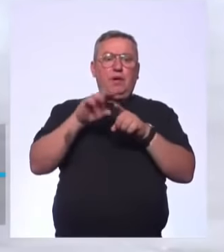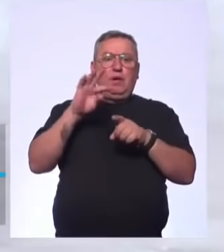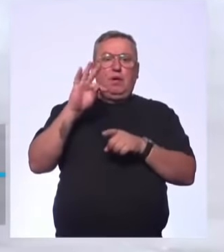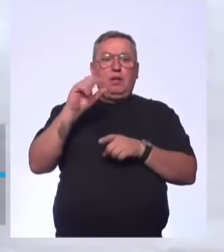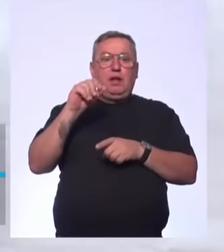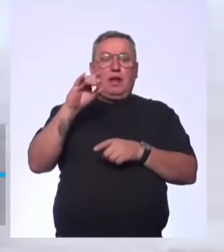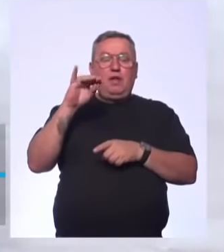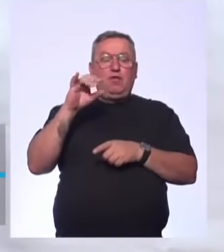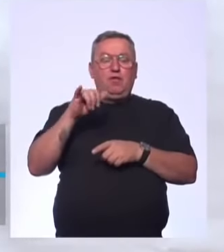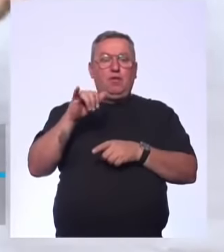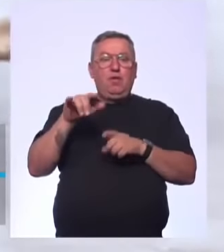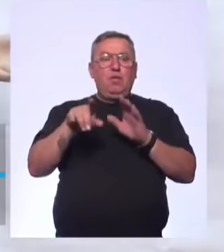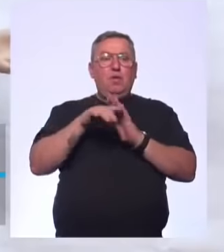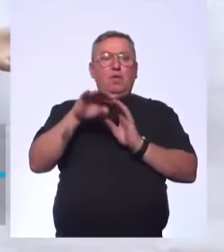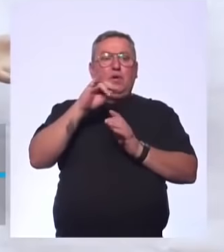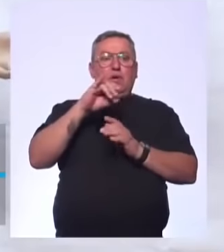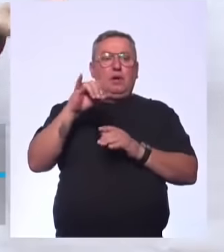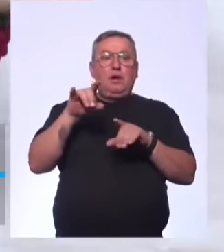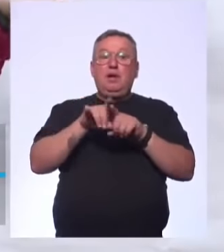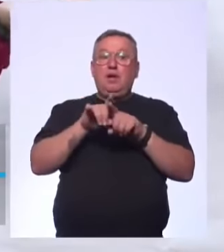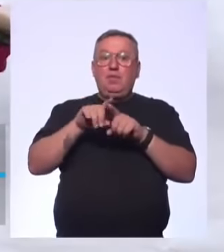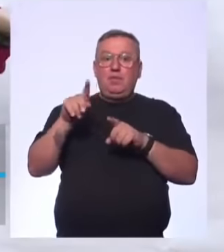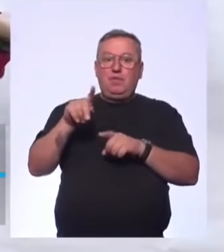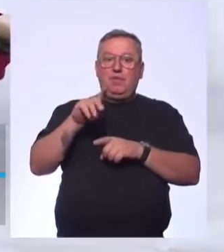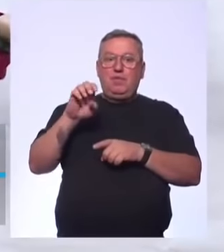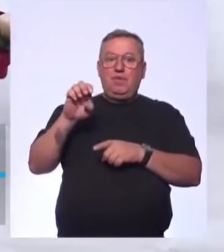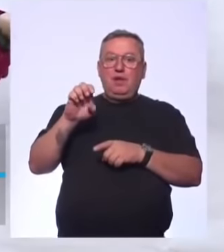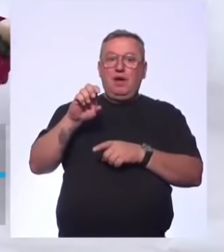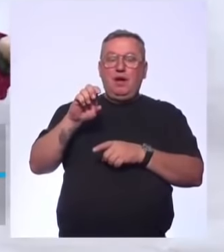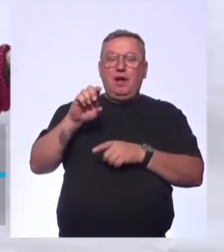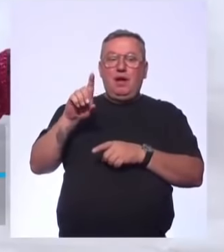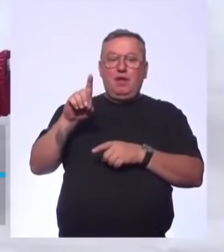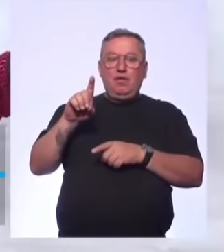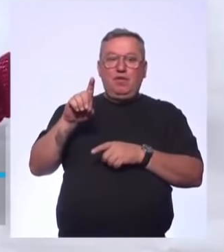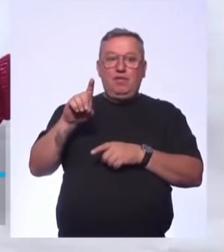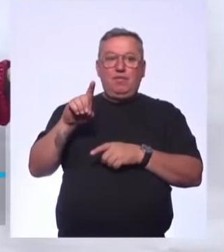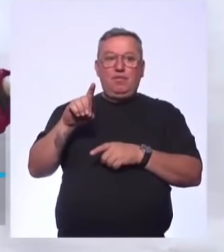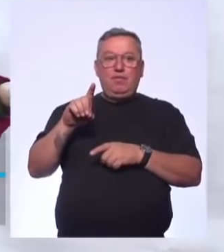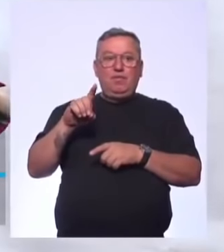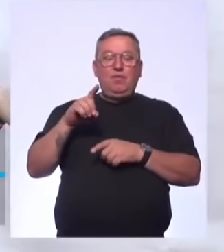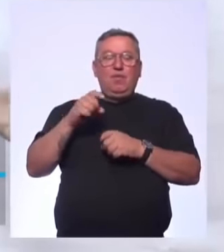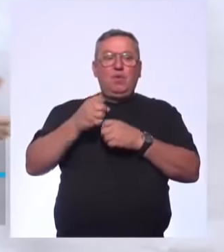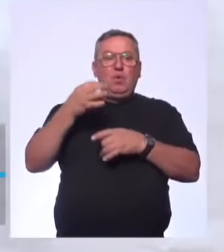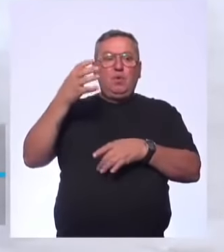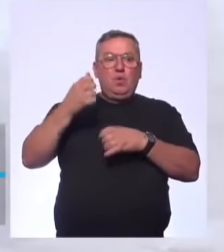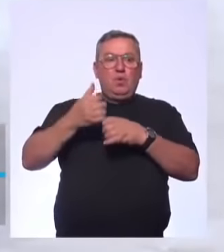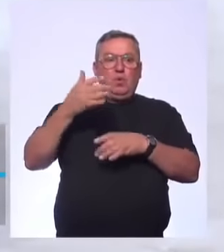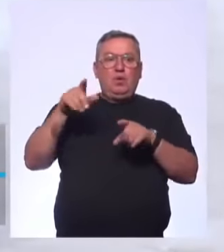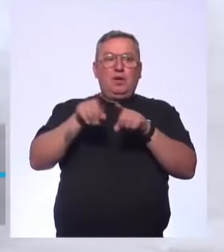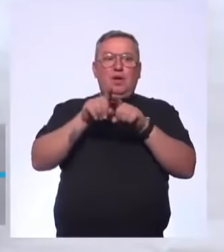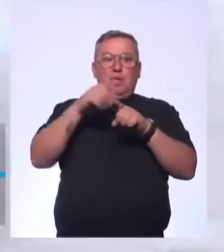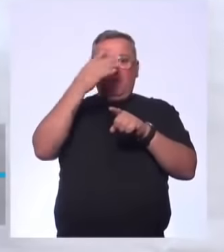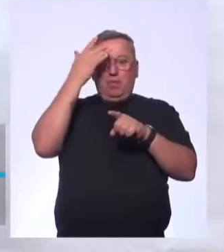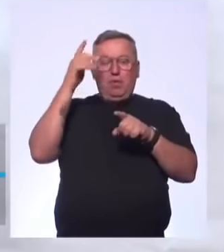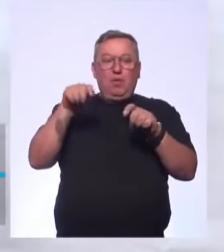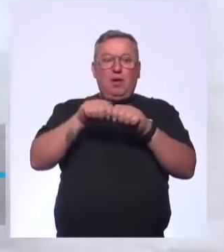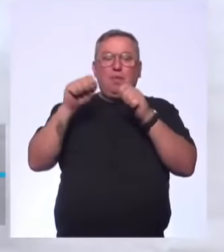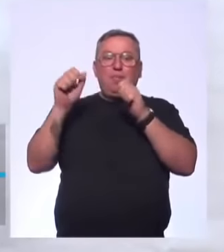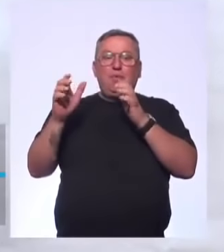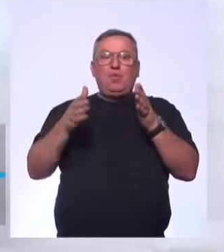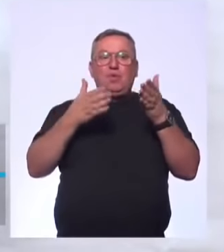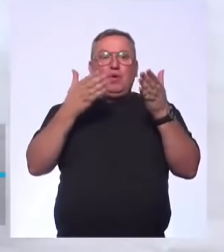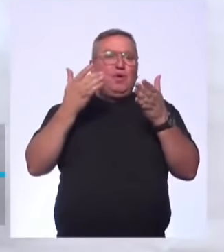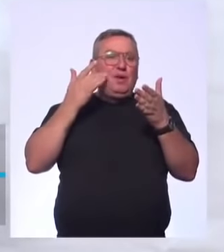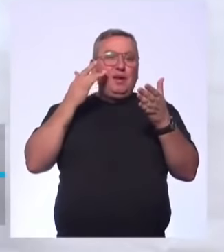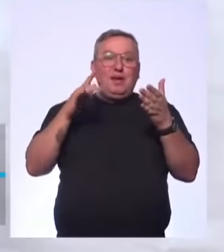departamento de TI, e ao Ed, né, que segurou a onda semana passada no chat, e ao pessoal da produção, que nem sabiam